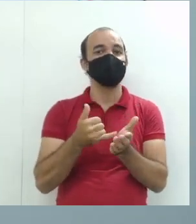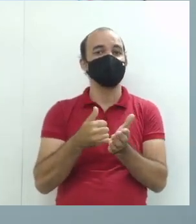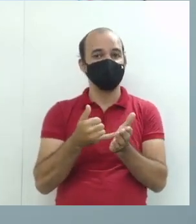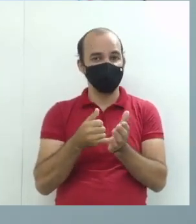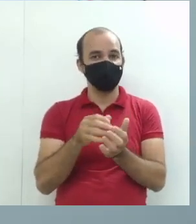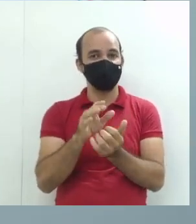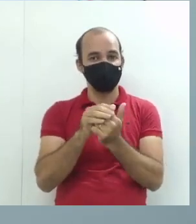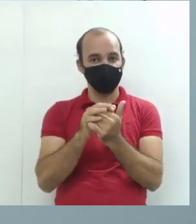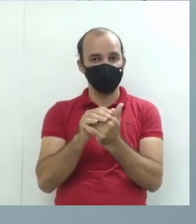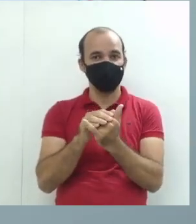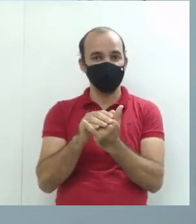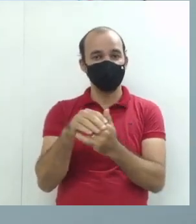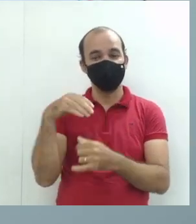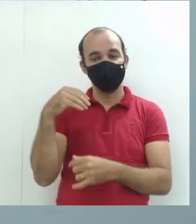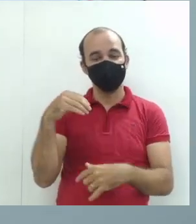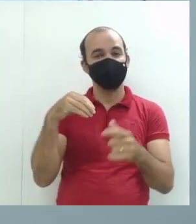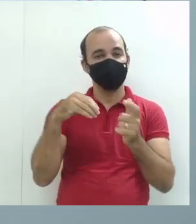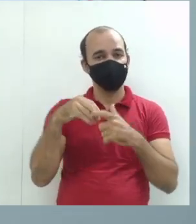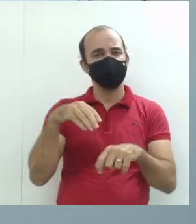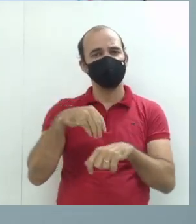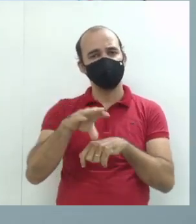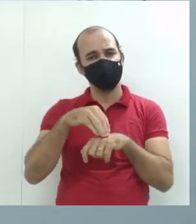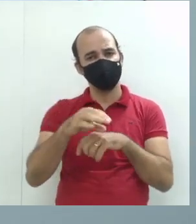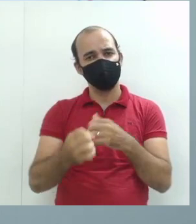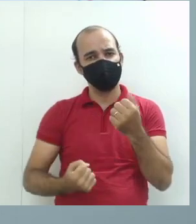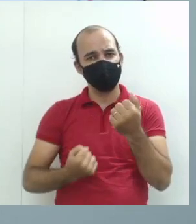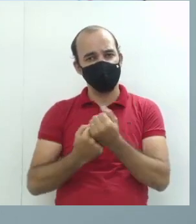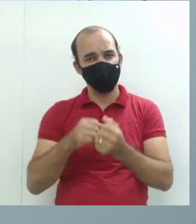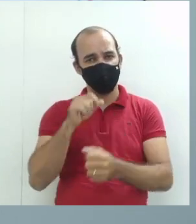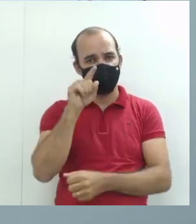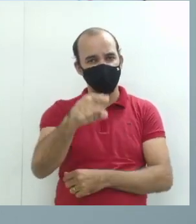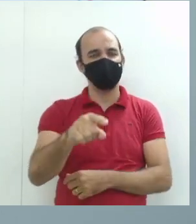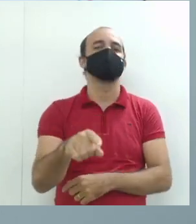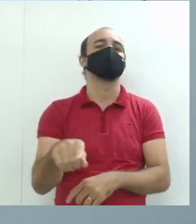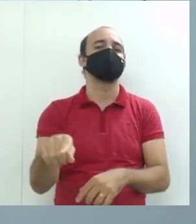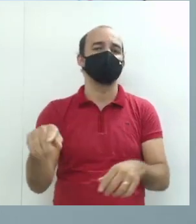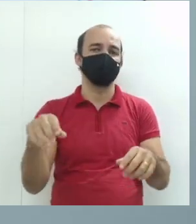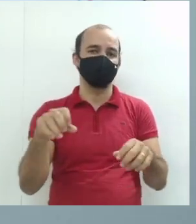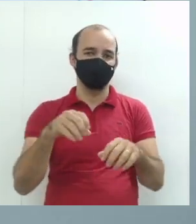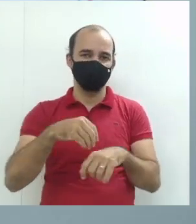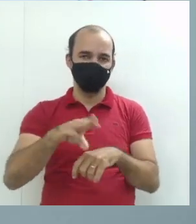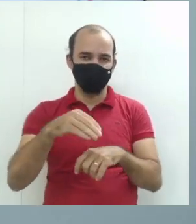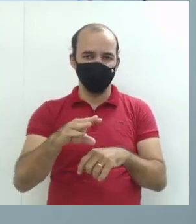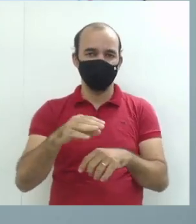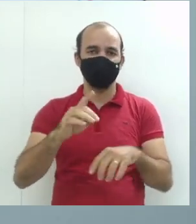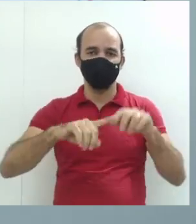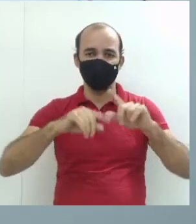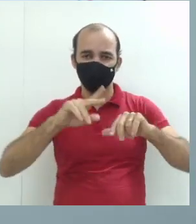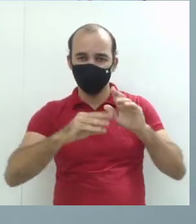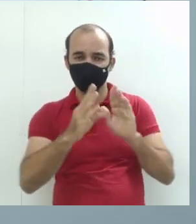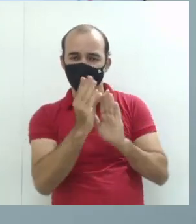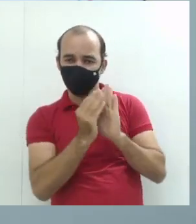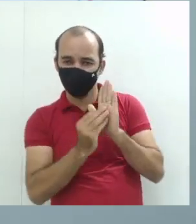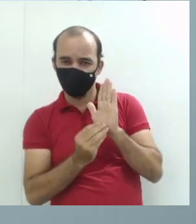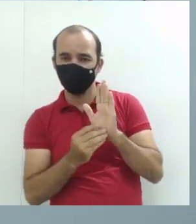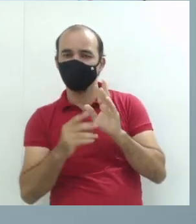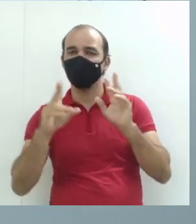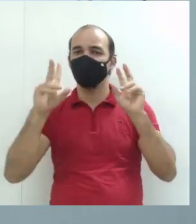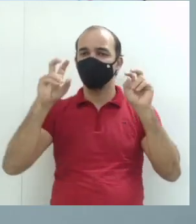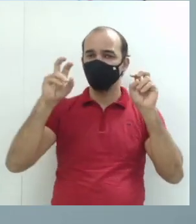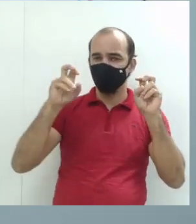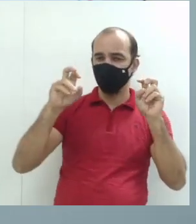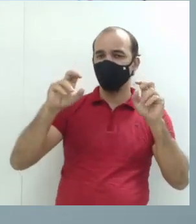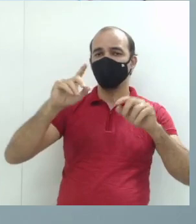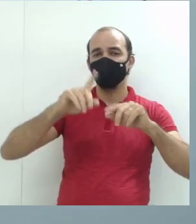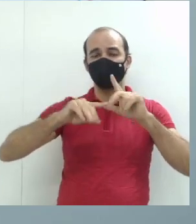inscreve lá, ativa o sininho que você vai estar recebendo todas as notificações das aulas que estão indo ao ar, com o tema das aulas,